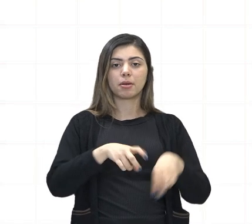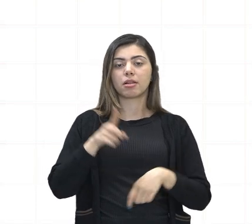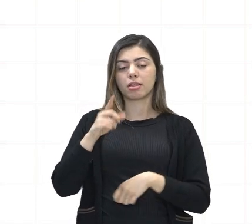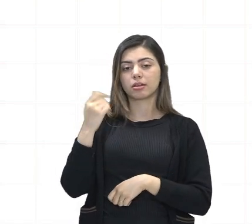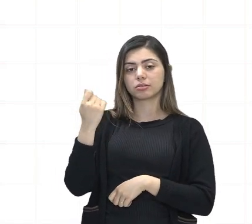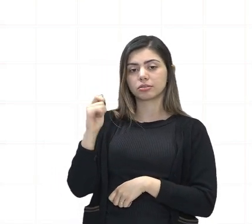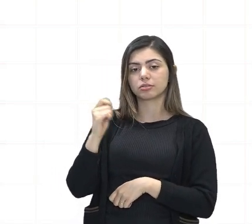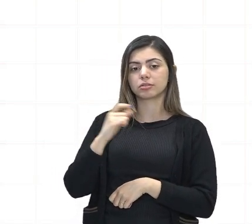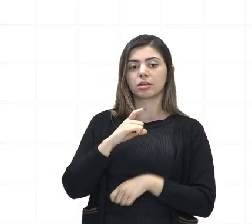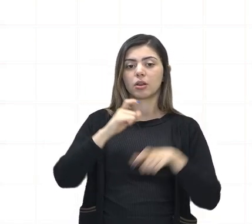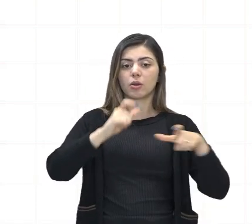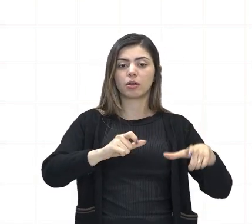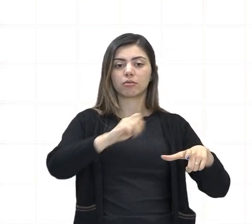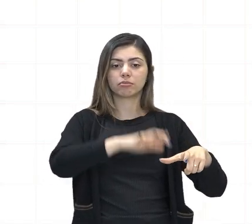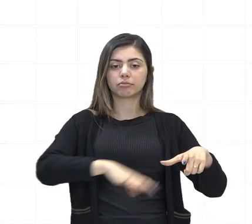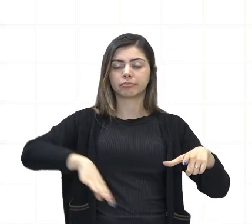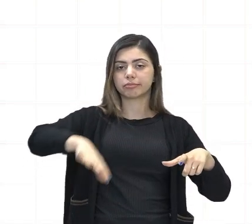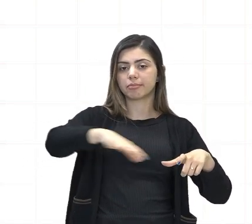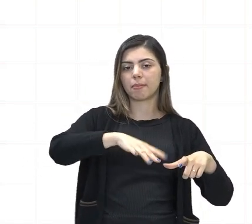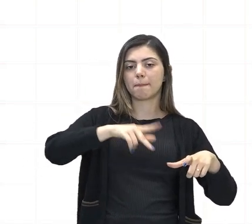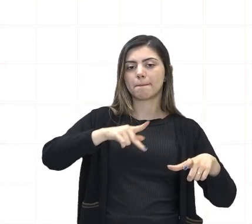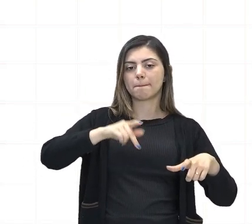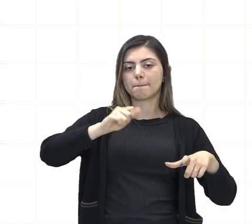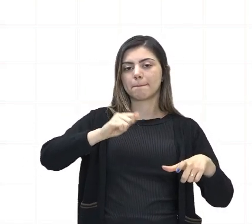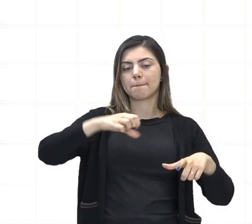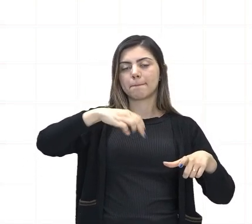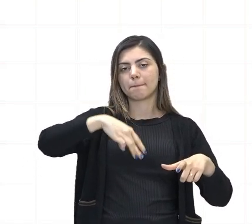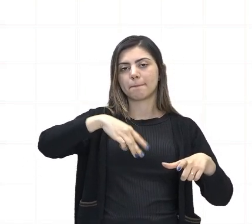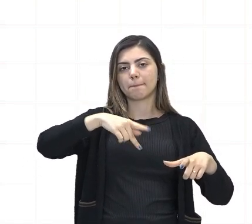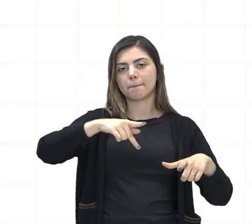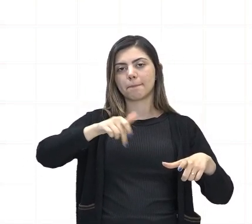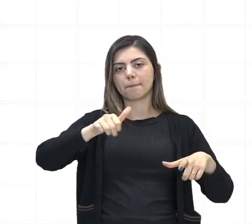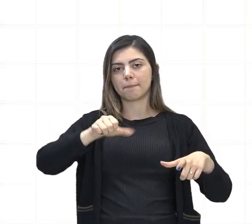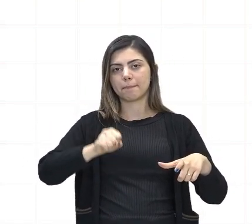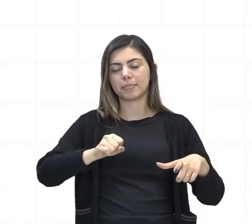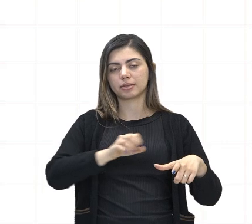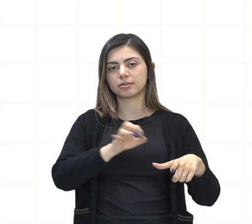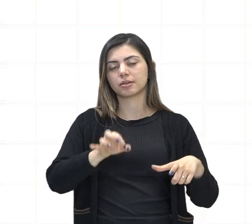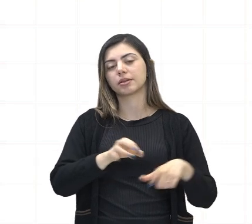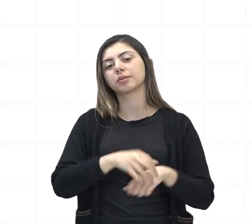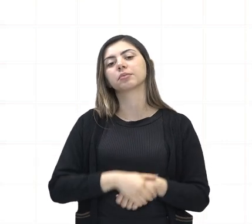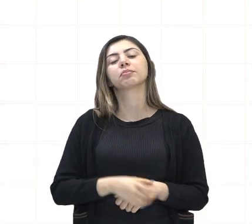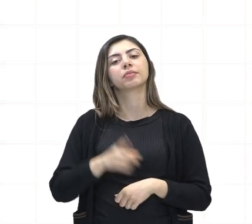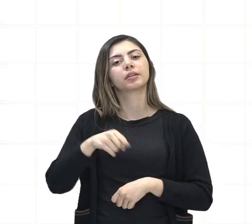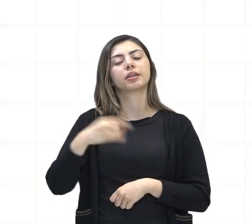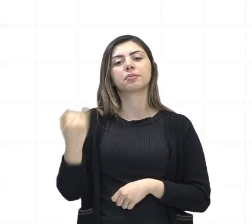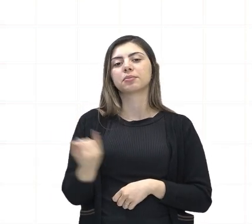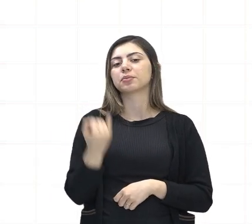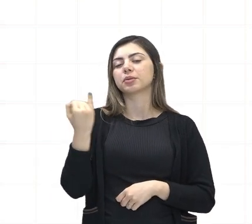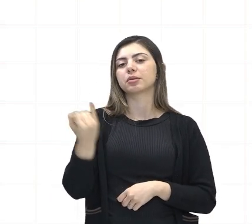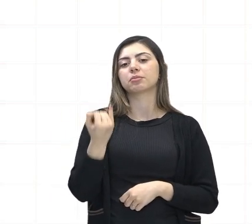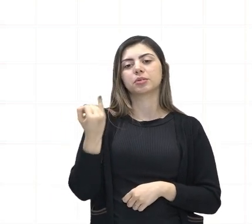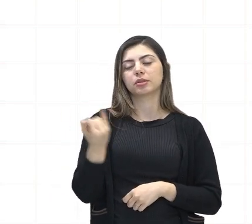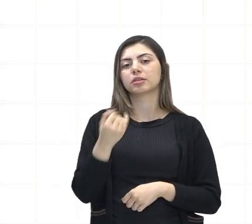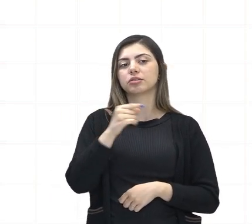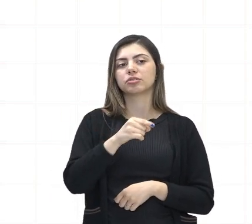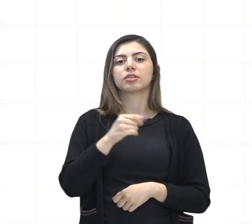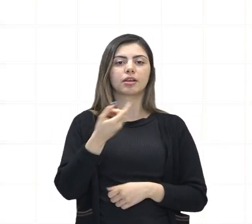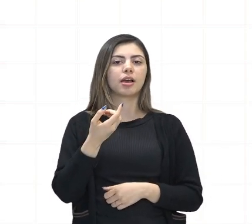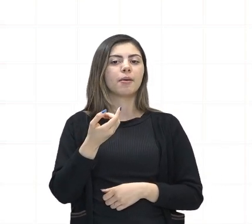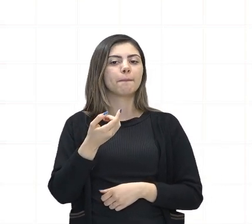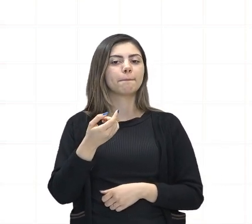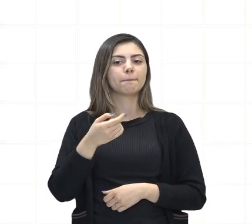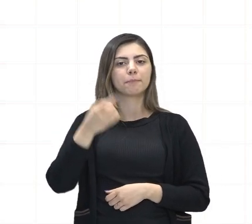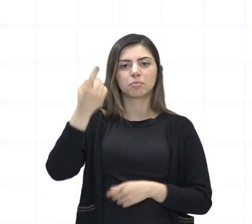os pampas, né? A área ali Buenos Aires, né? A área ali ao redor, enfim, tem uma importância muito grande o gado bovino para eles,